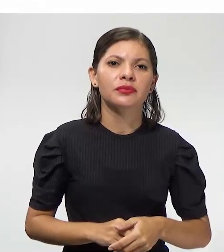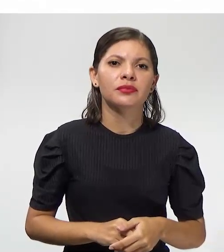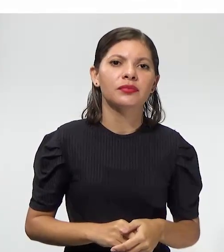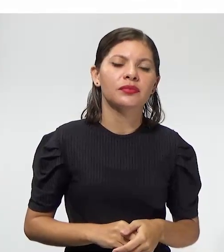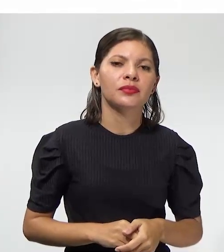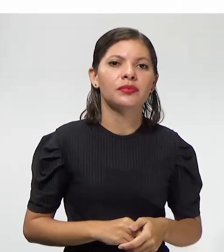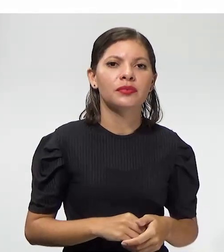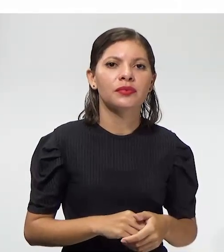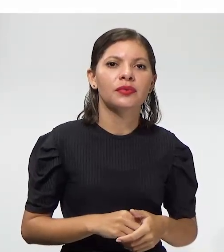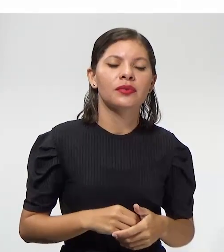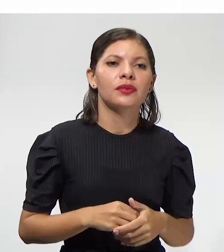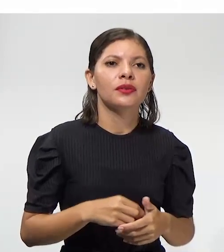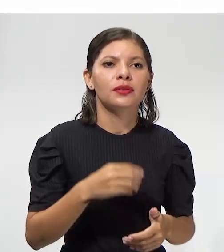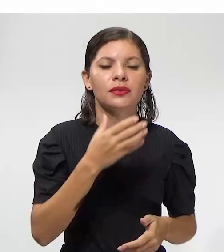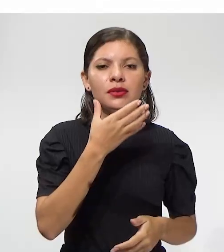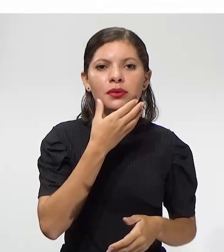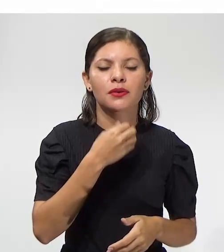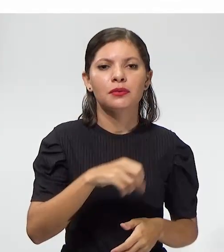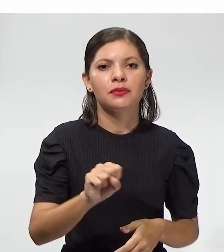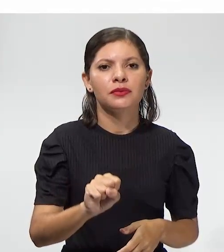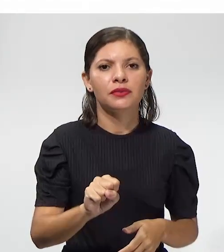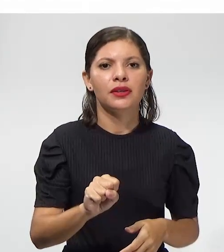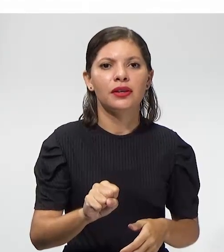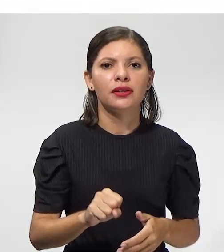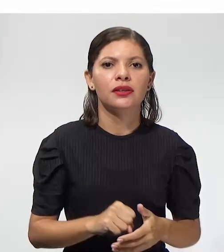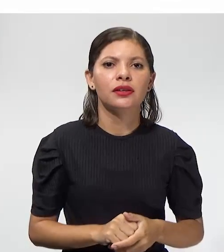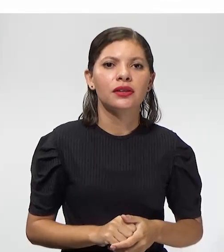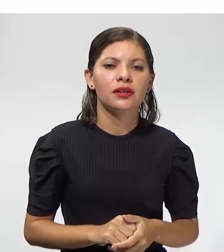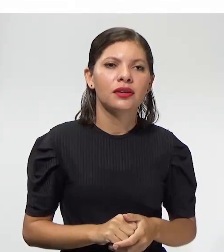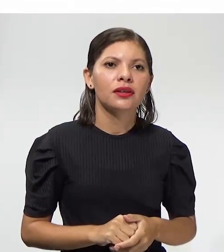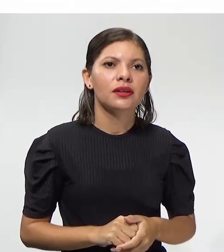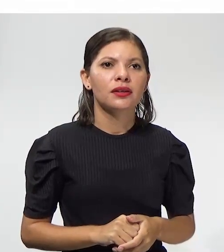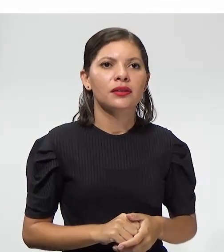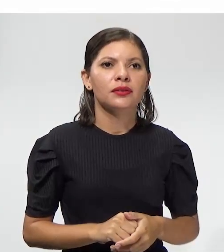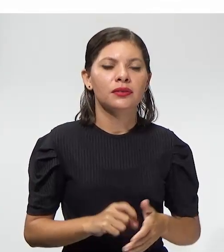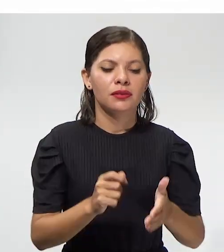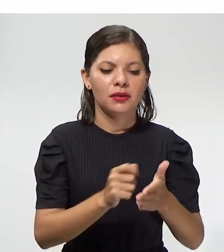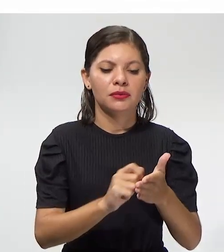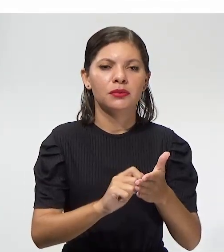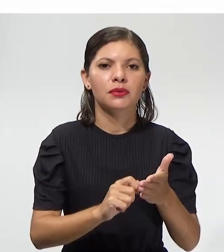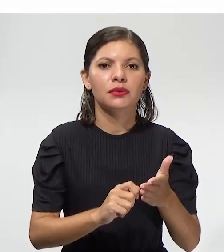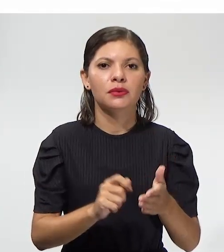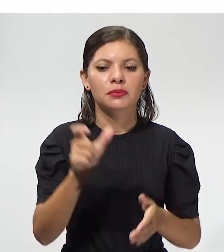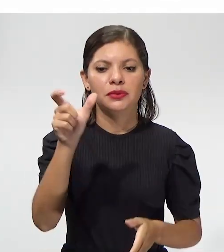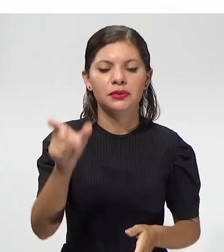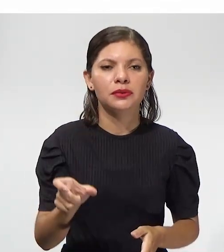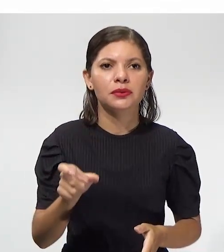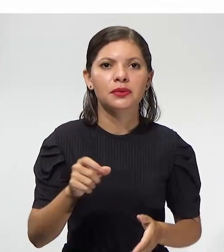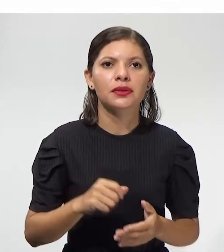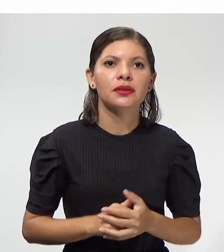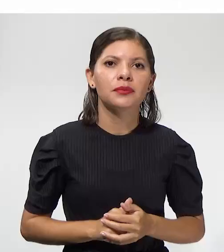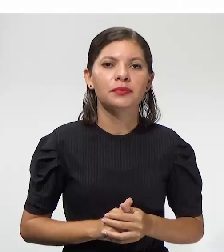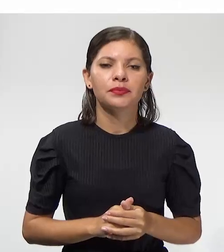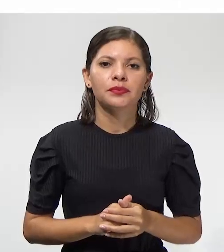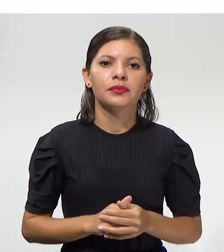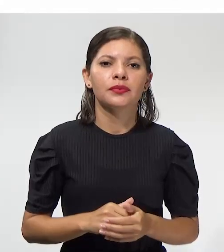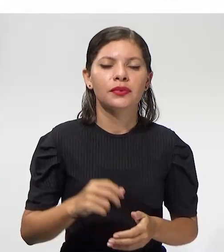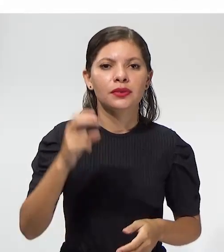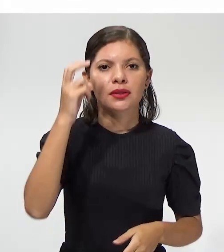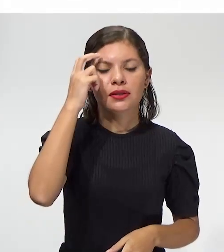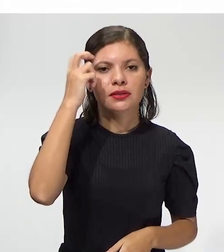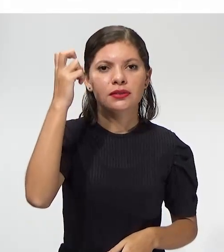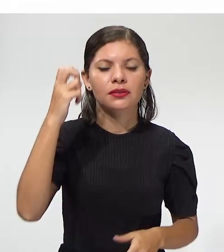extensão. Paulo Freire, ele traz que extensão é uma ação cultural, não uma